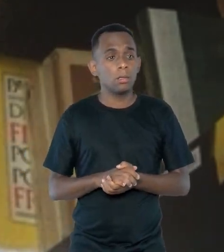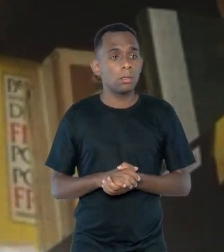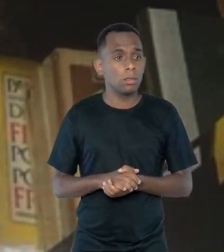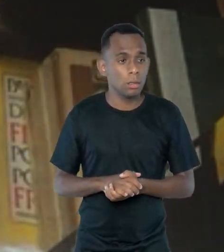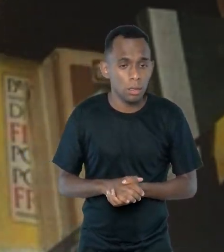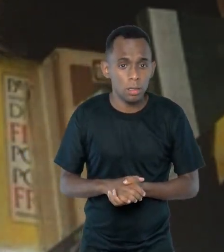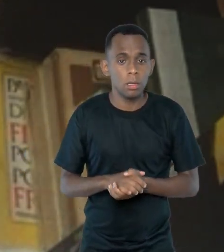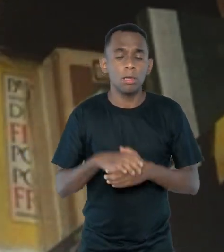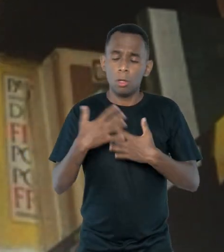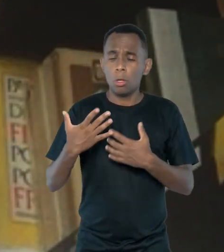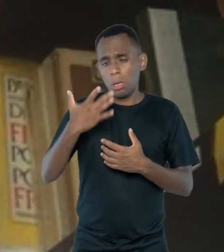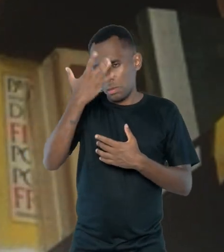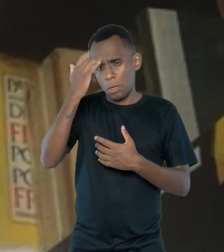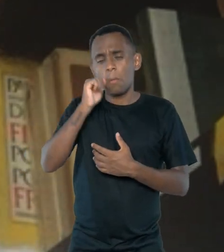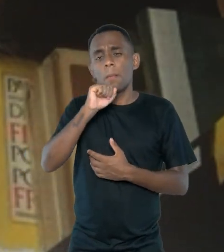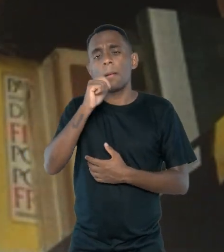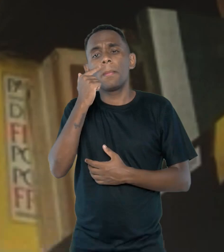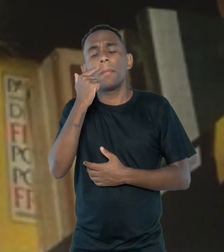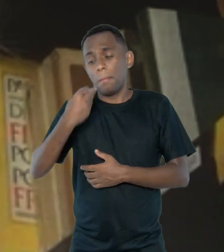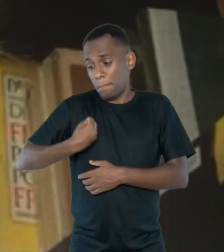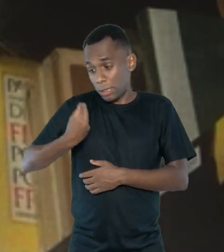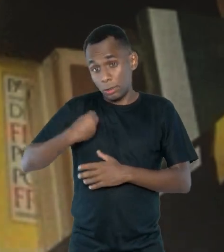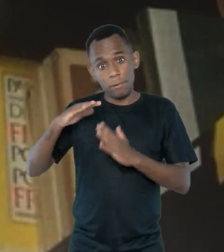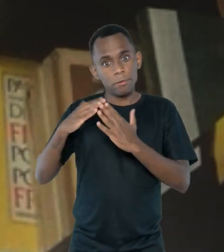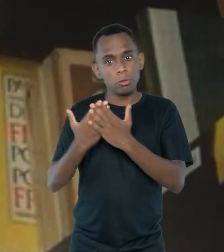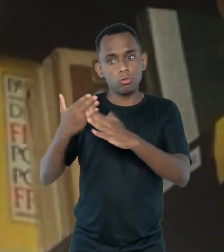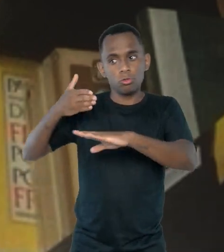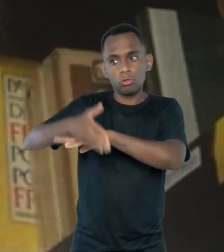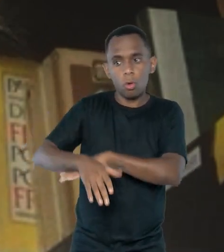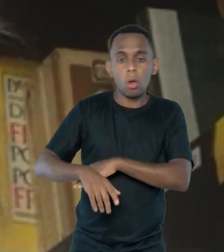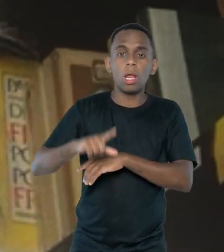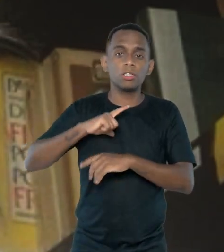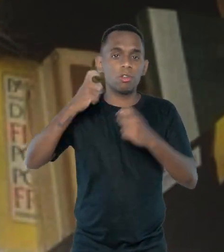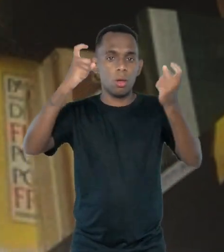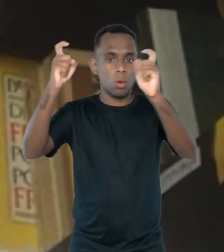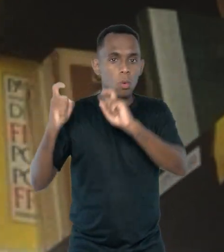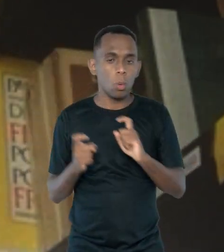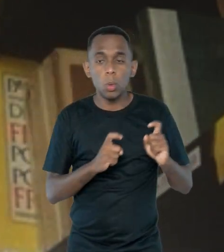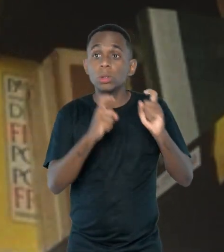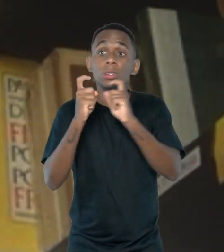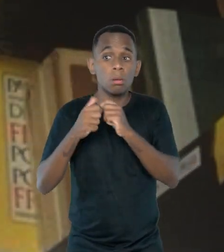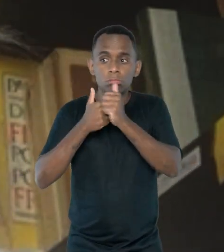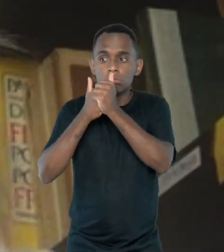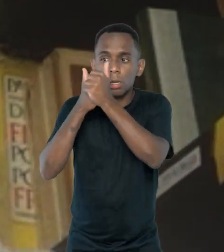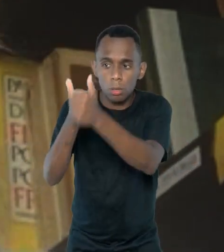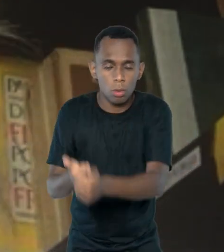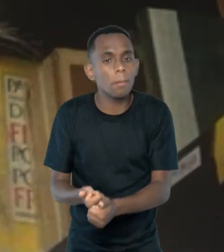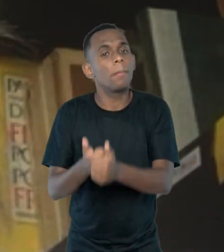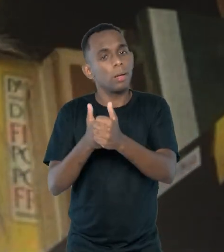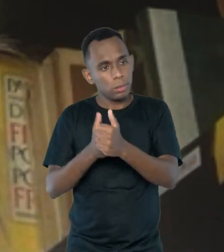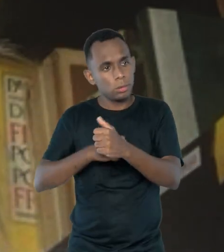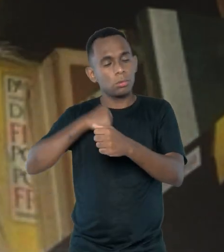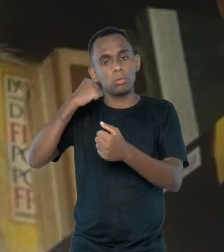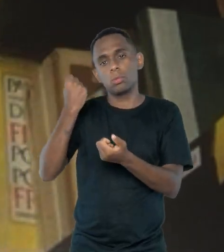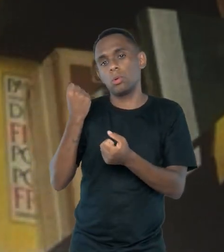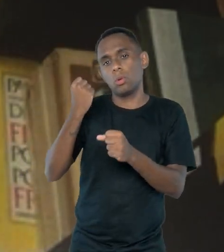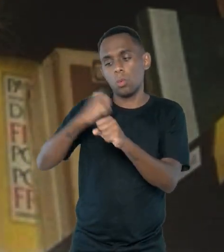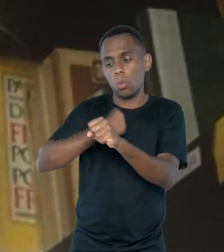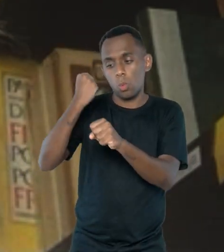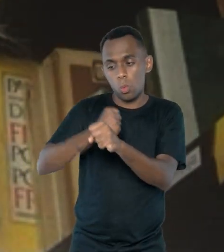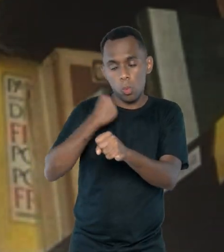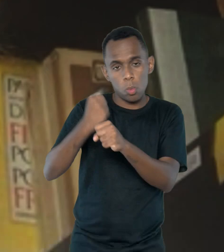pais participavam da escola. Os pais iam, havia reuniões, eles acompanhavam as obras que a